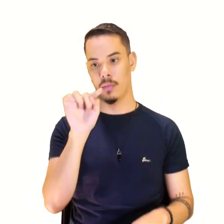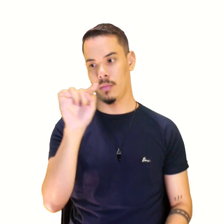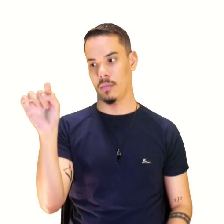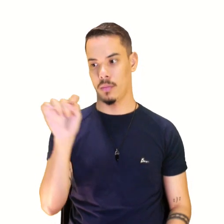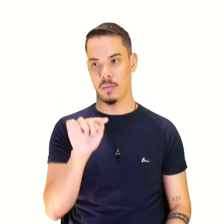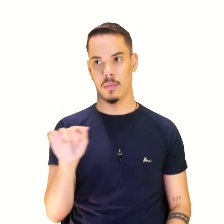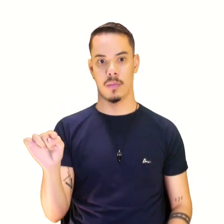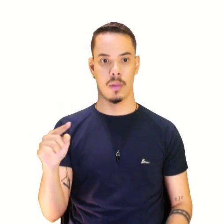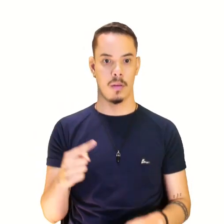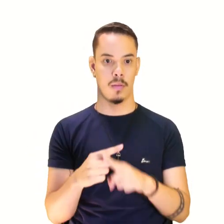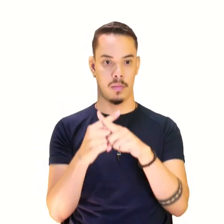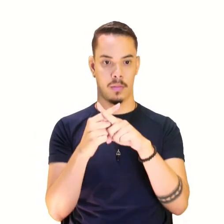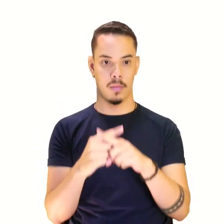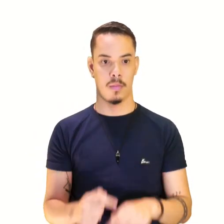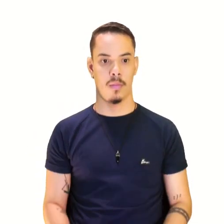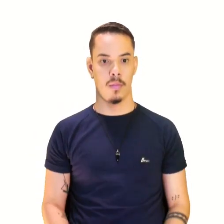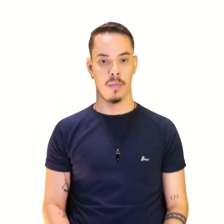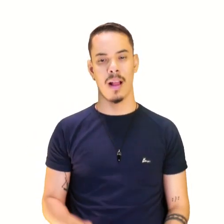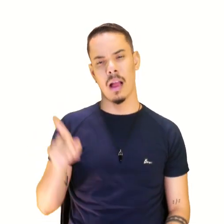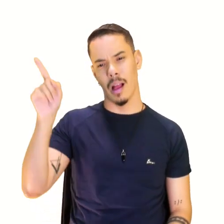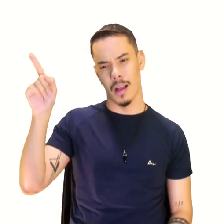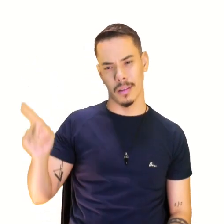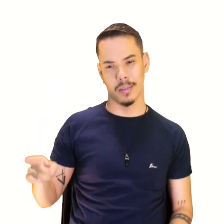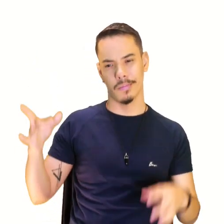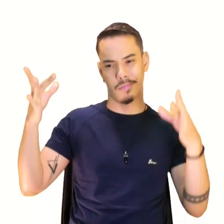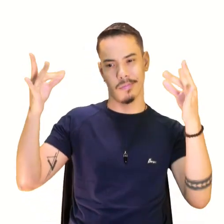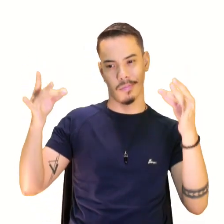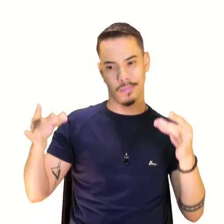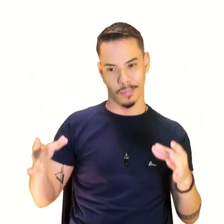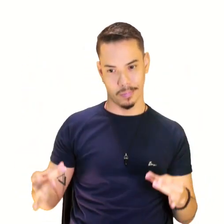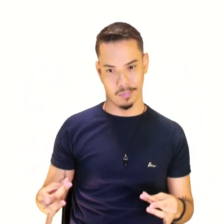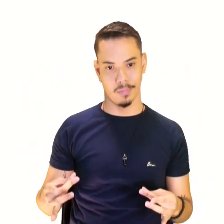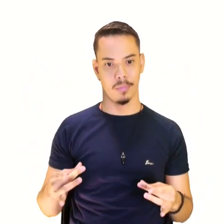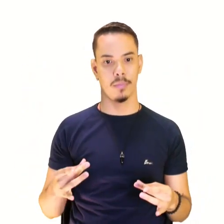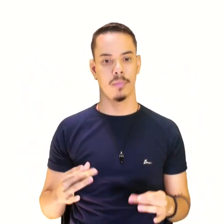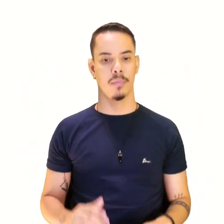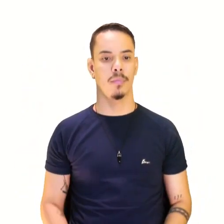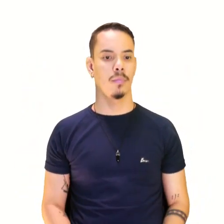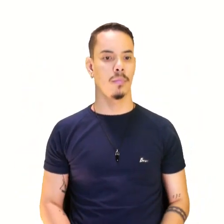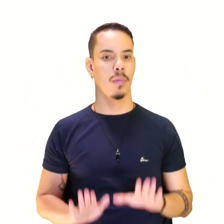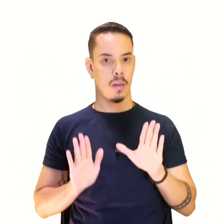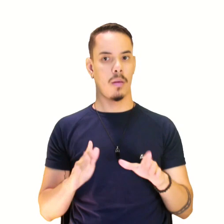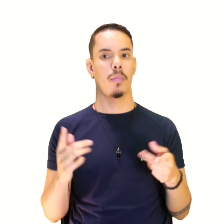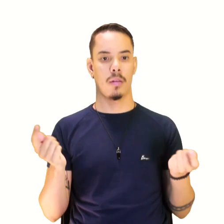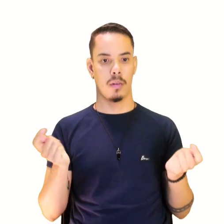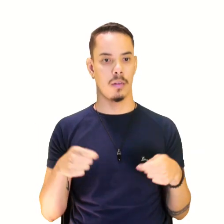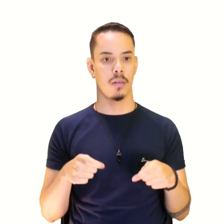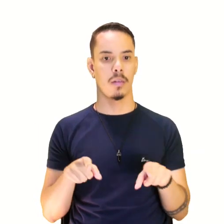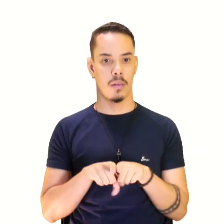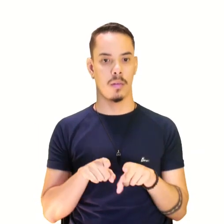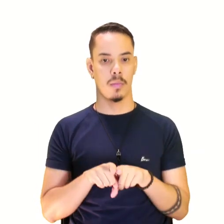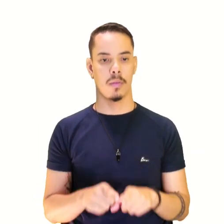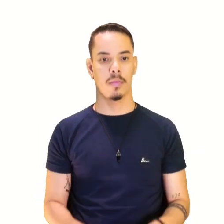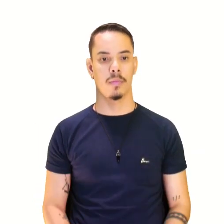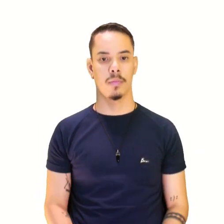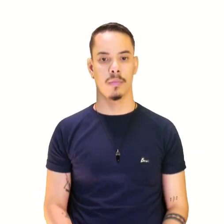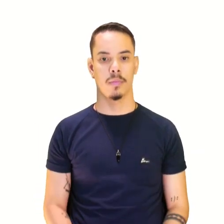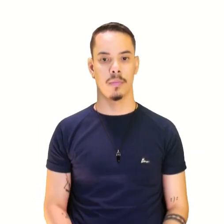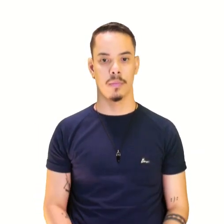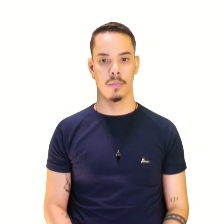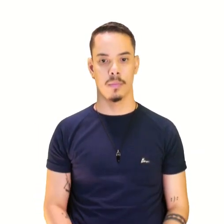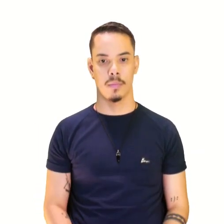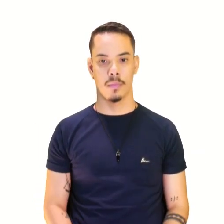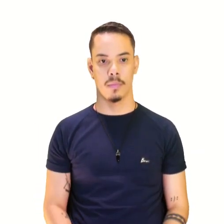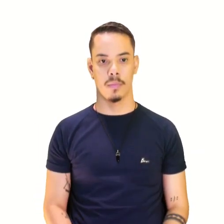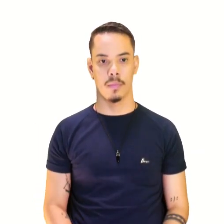linha. Aqui teve outros procedimentos, né? Teve a mudança. Isso, tal. mas vai dar certo se a gente multiplicar na linha também, ó. Vamos fazer aqui para eles